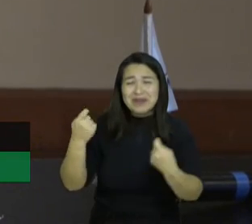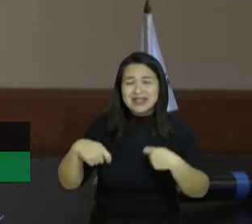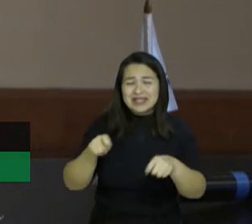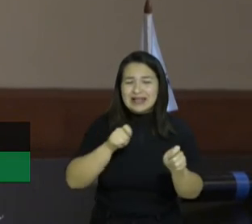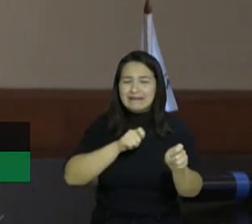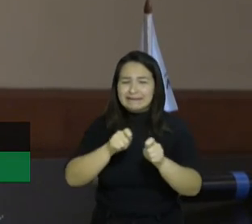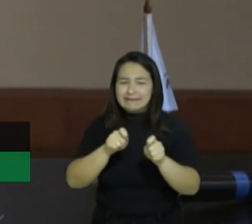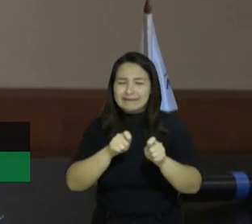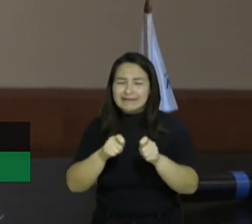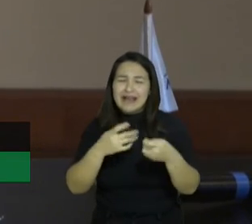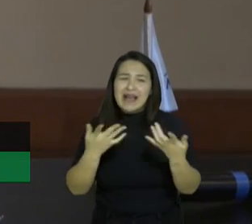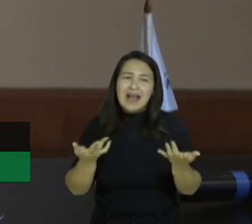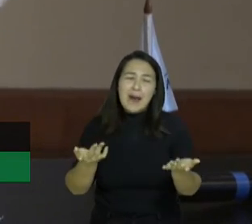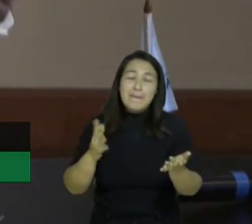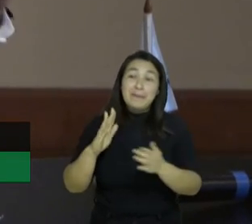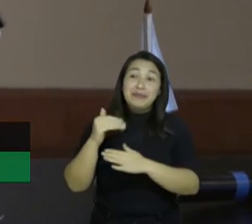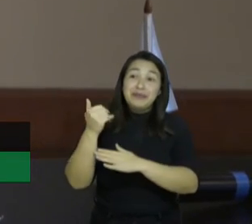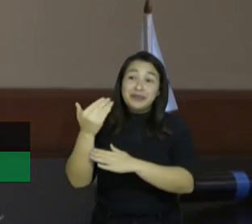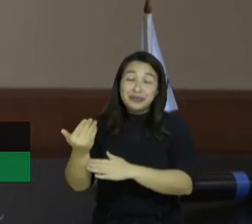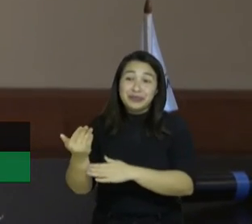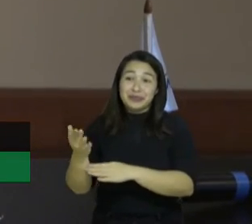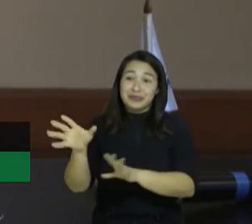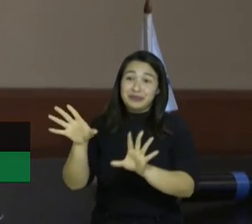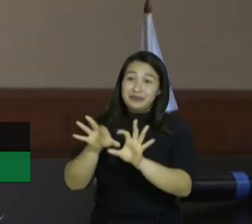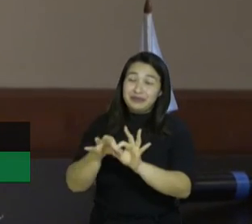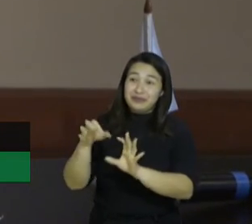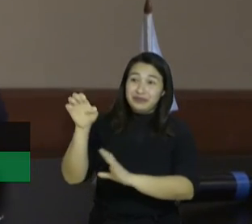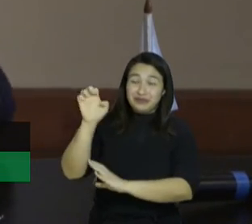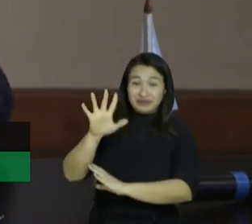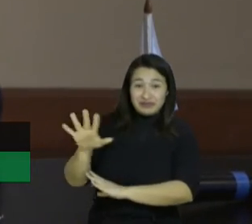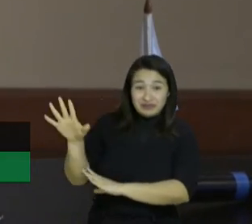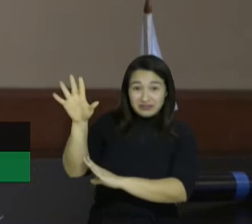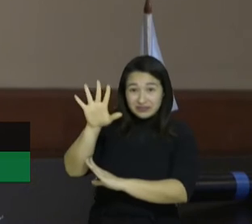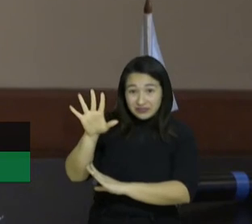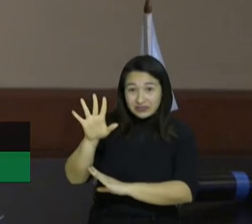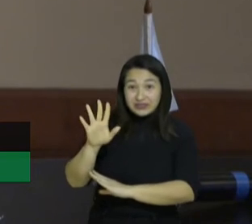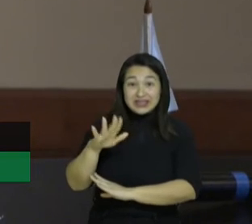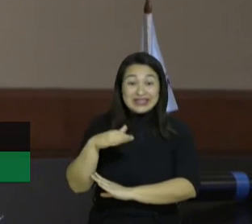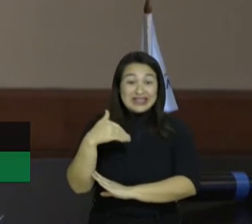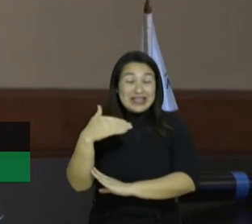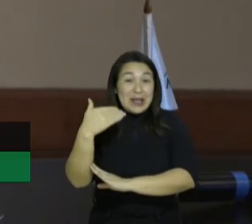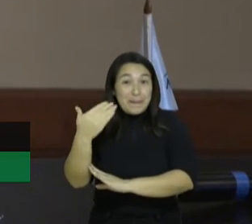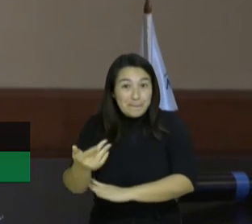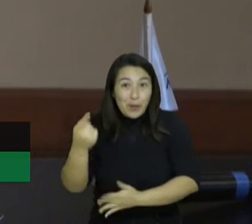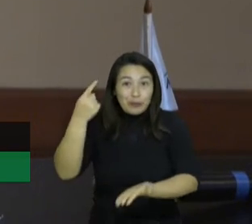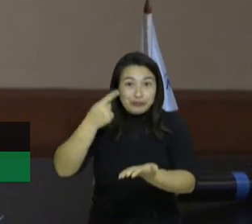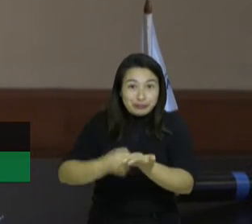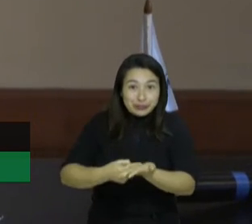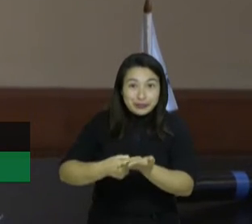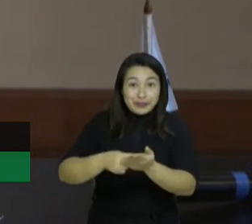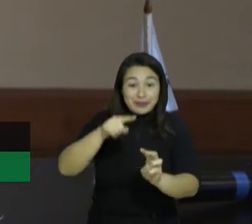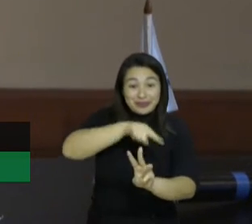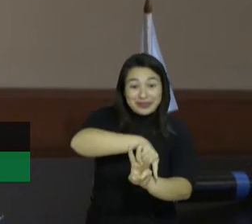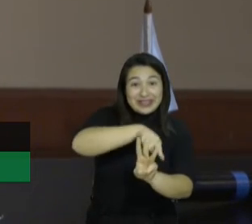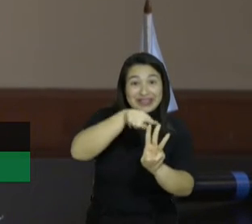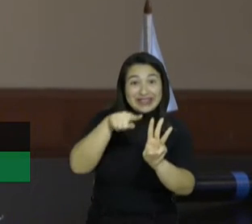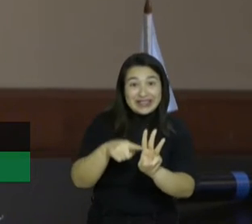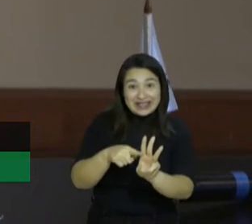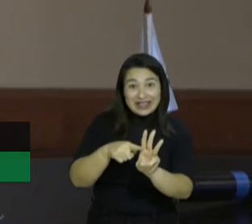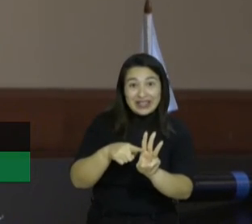atores domésticos depois você tem que negociar com a união os interlocutores europeus e depois você tem que entrar em acordo com os três